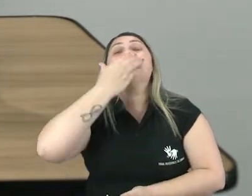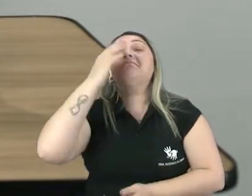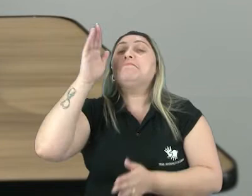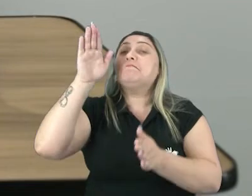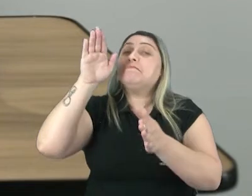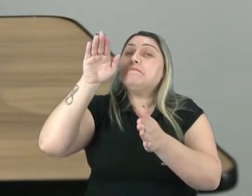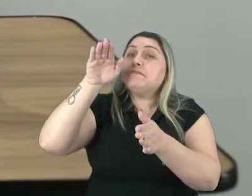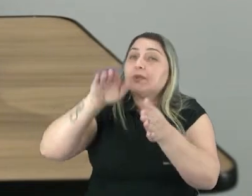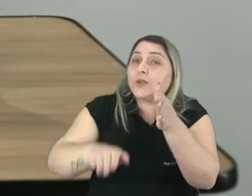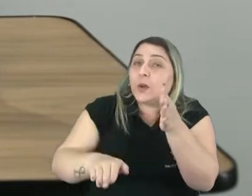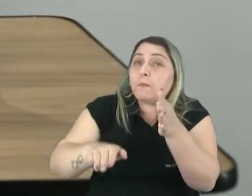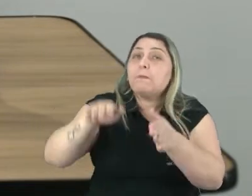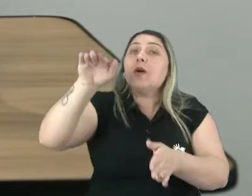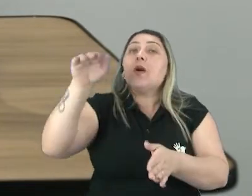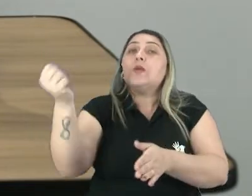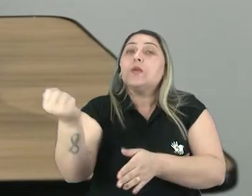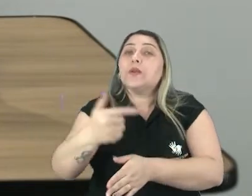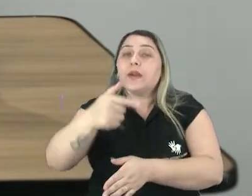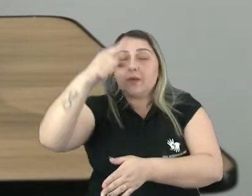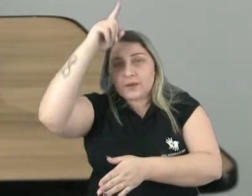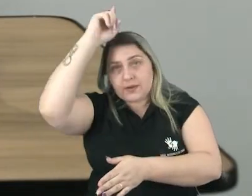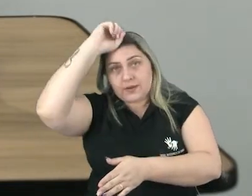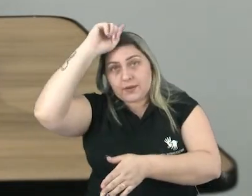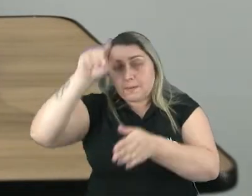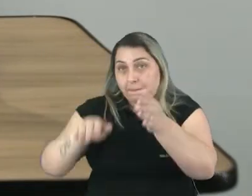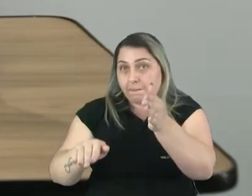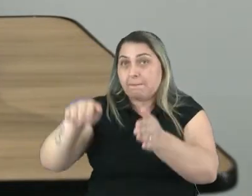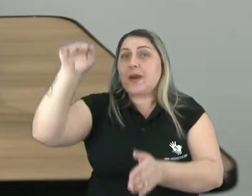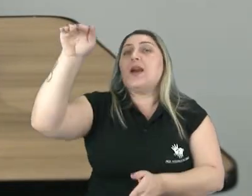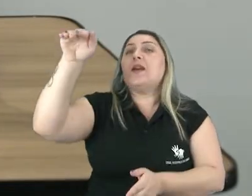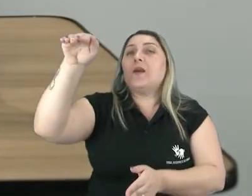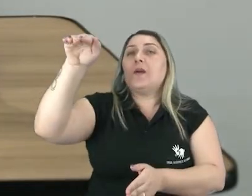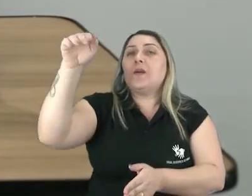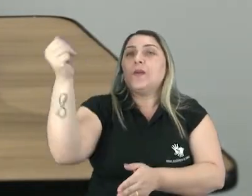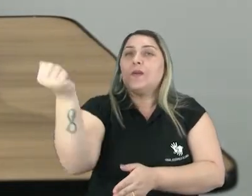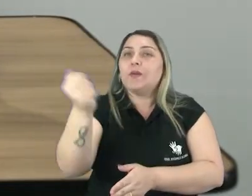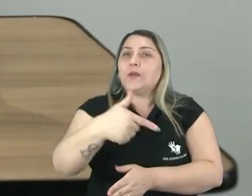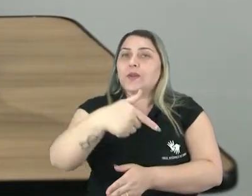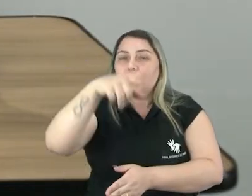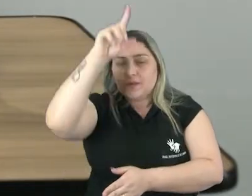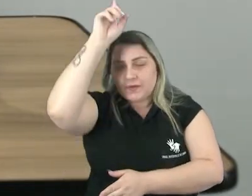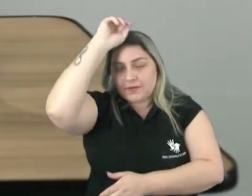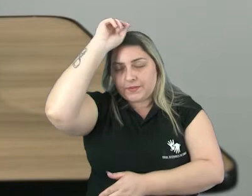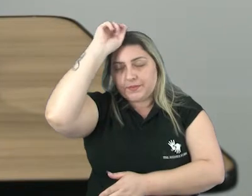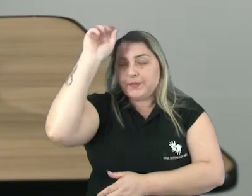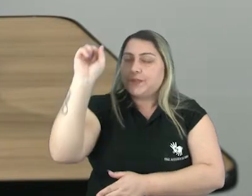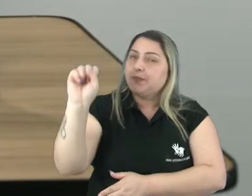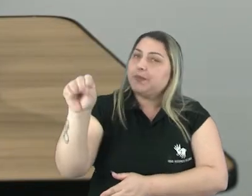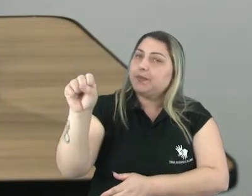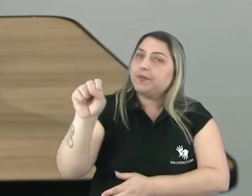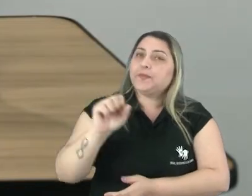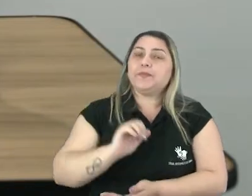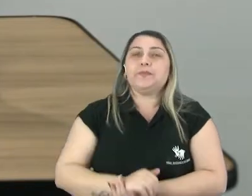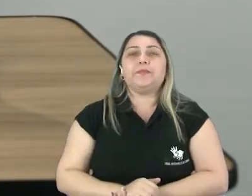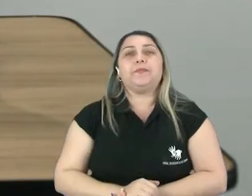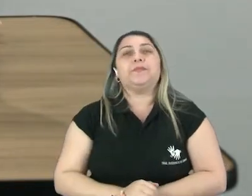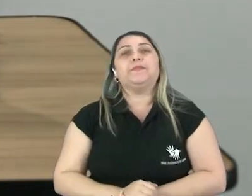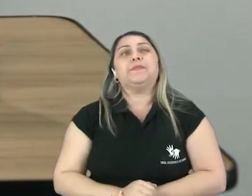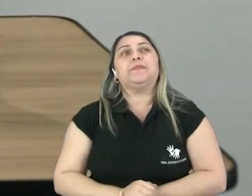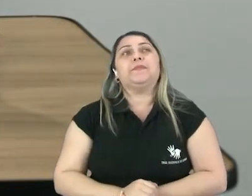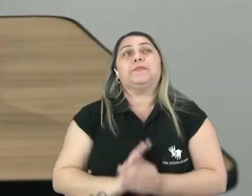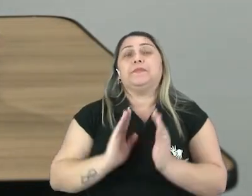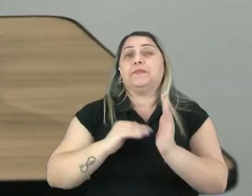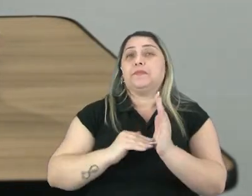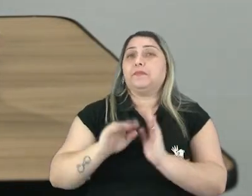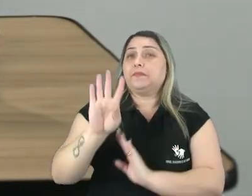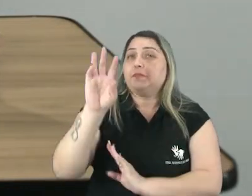é menor ou maior que um adulto? A girafa é maior. Sim, a girafa é maior que um adulto, ela atinge